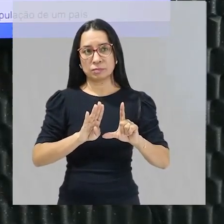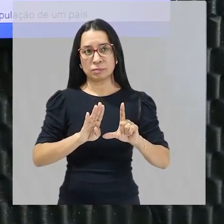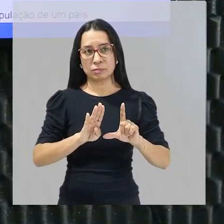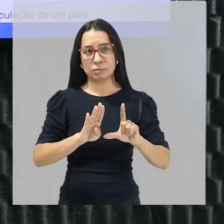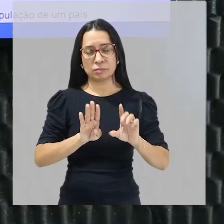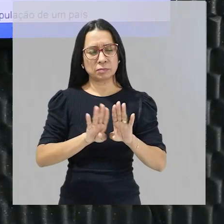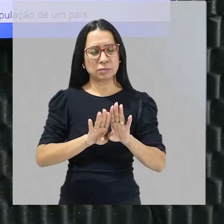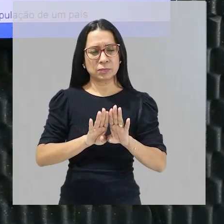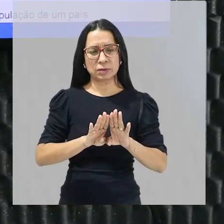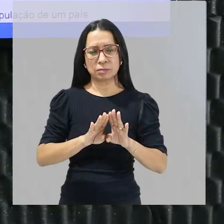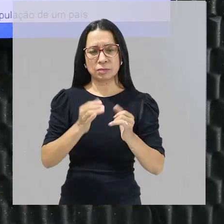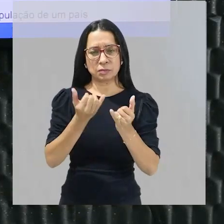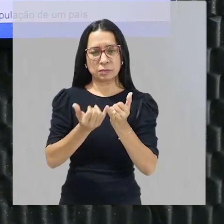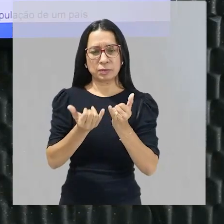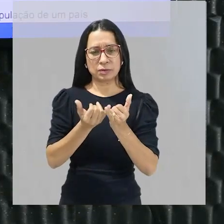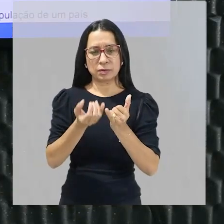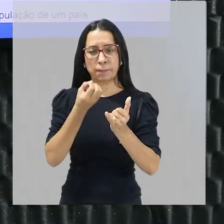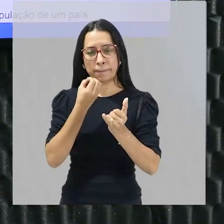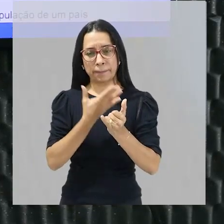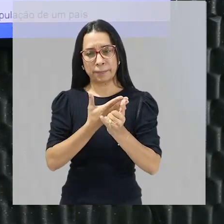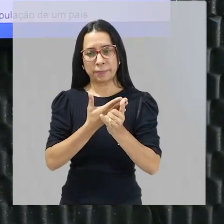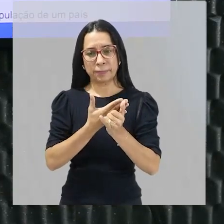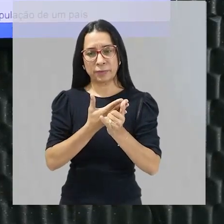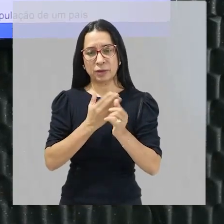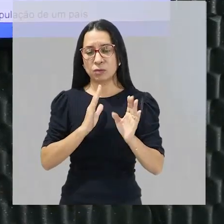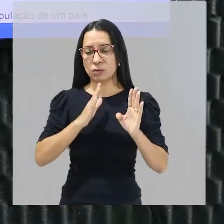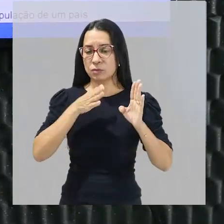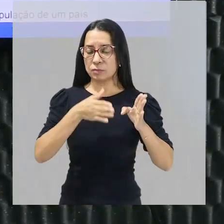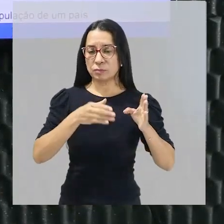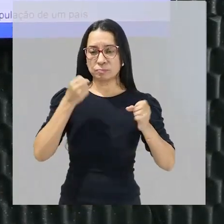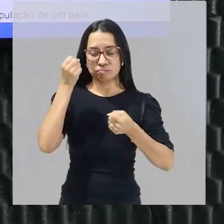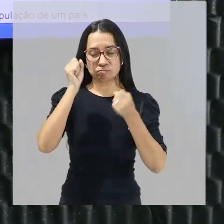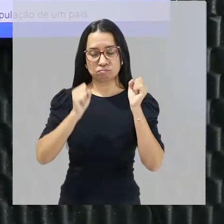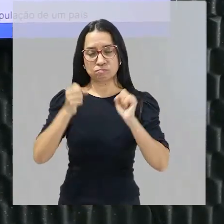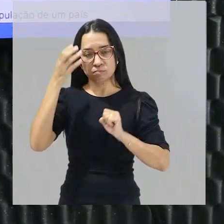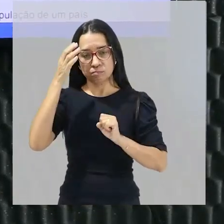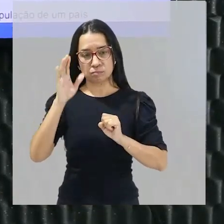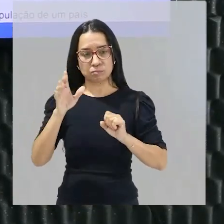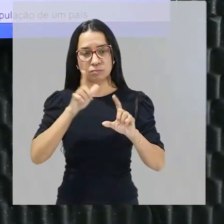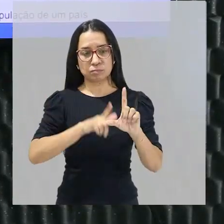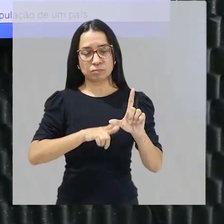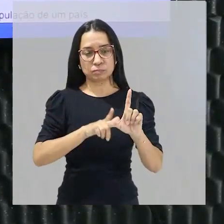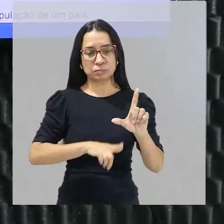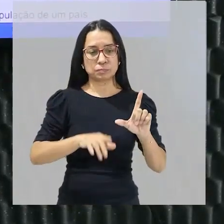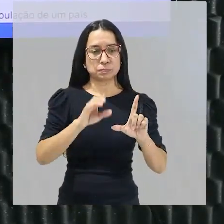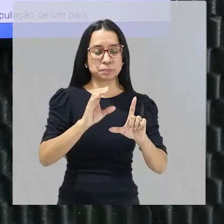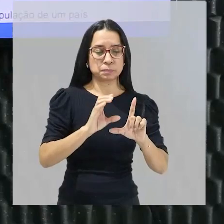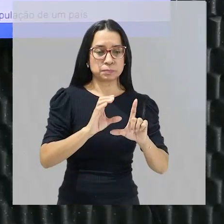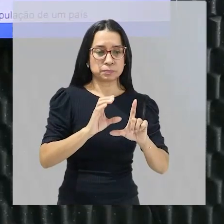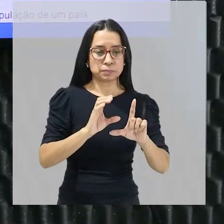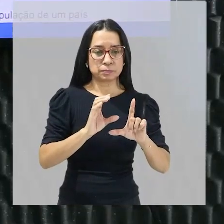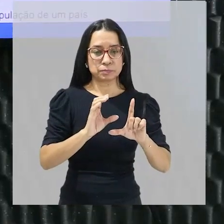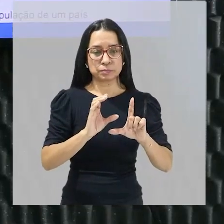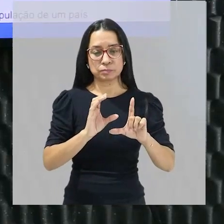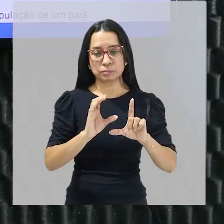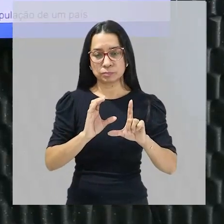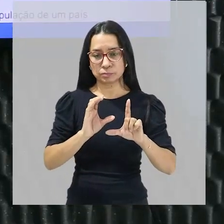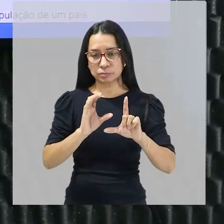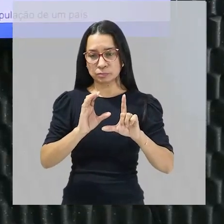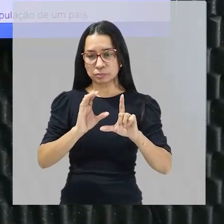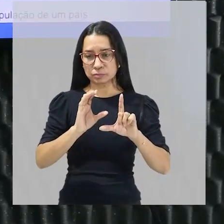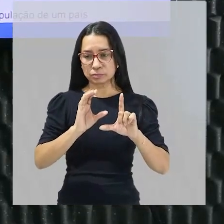Também não me parece ser muito bem essa a ideia da indústria cultural. C. Transformar bens